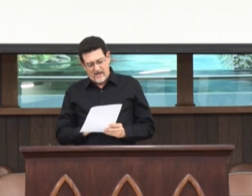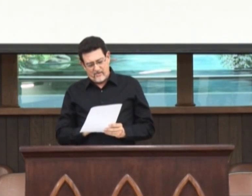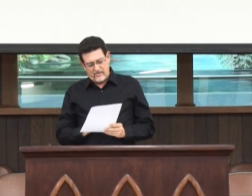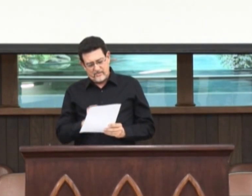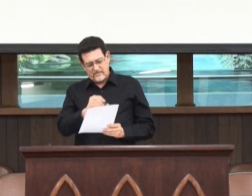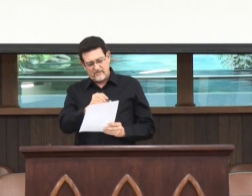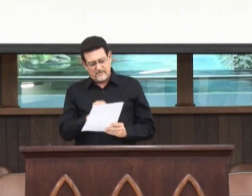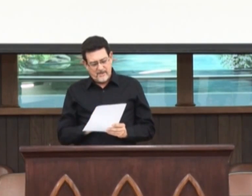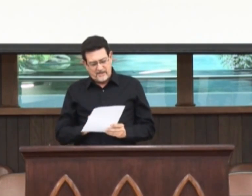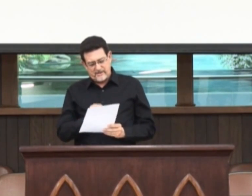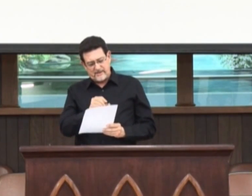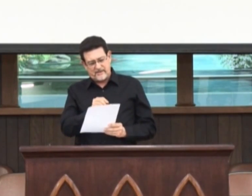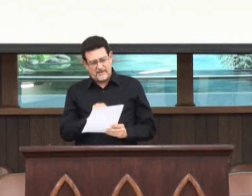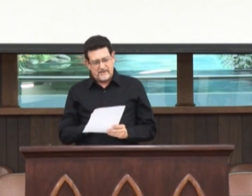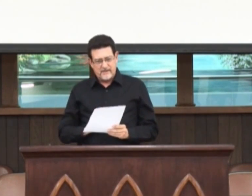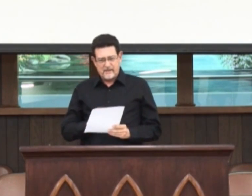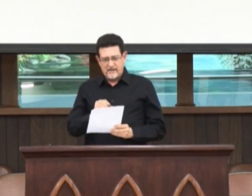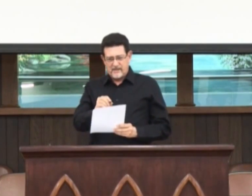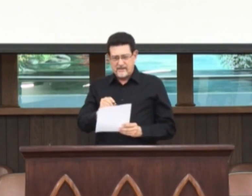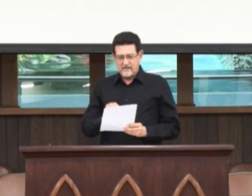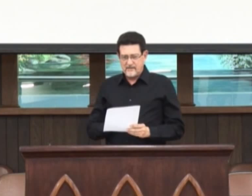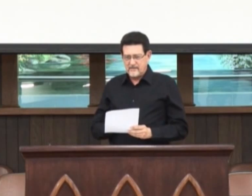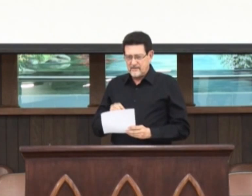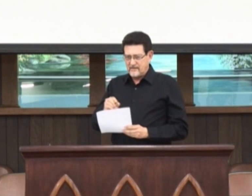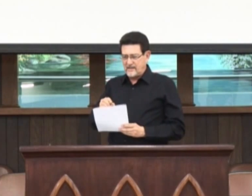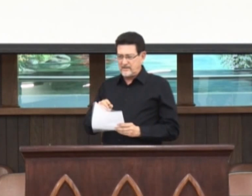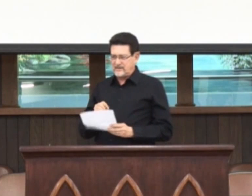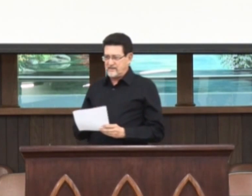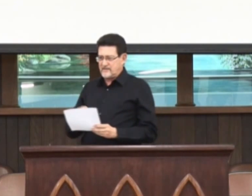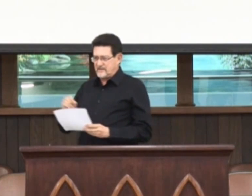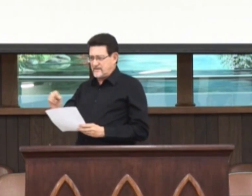e tenho nestes